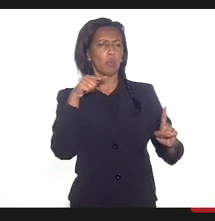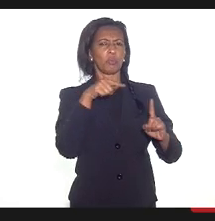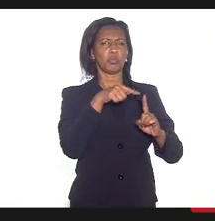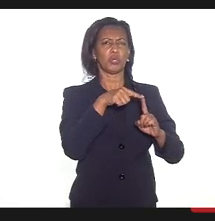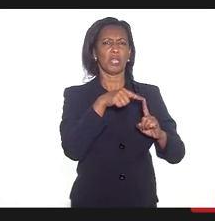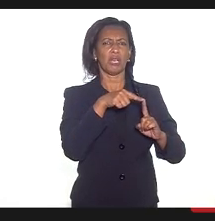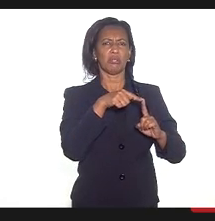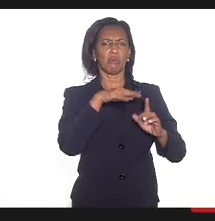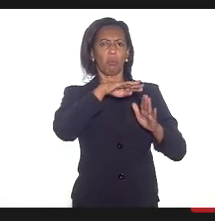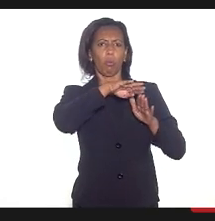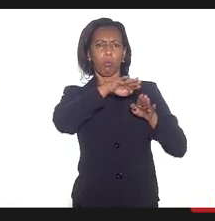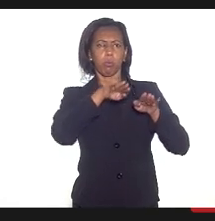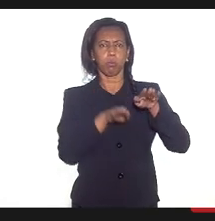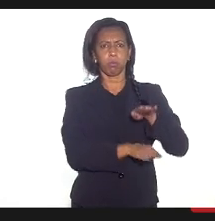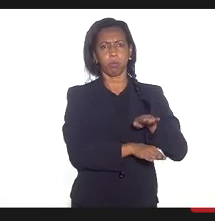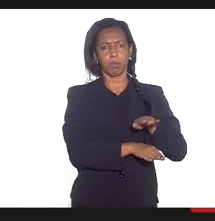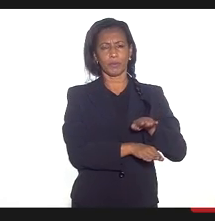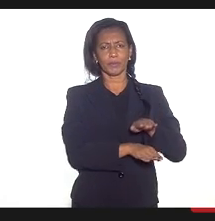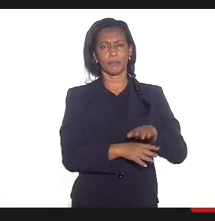com inferioridade.